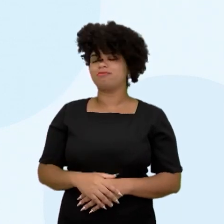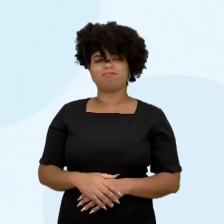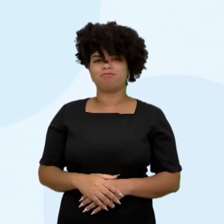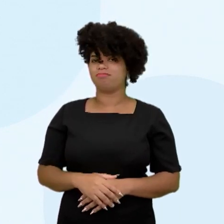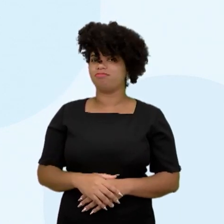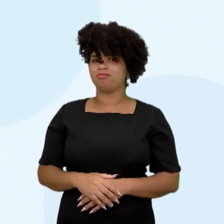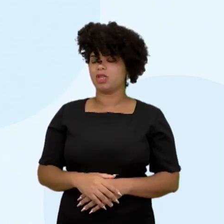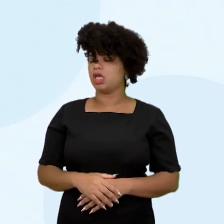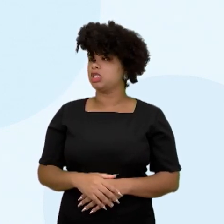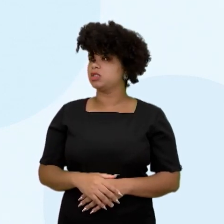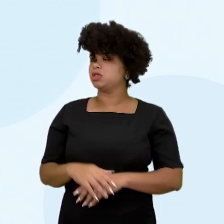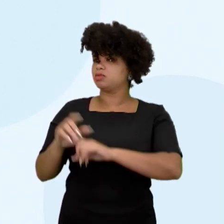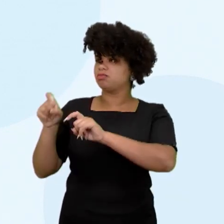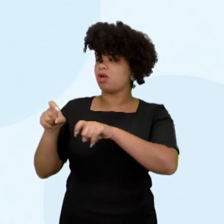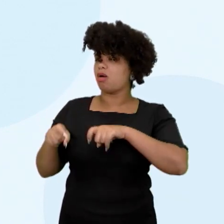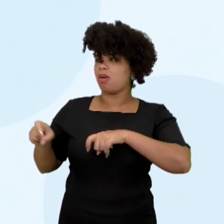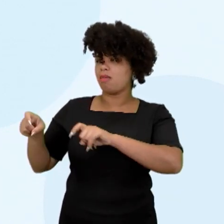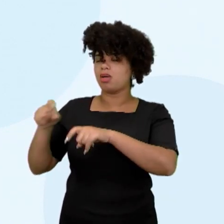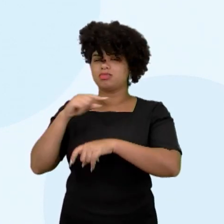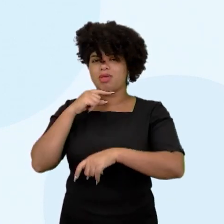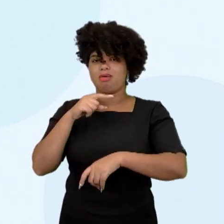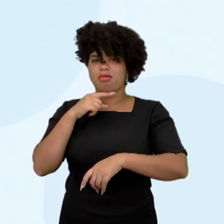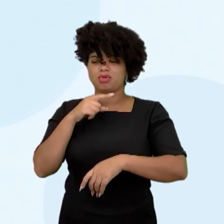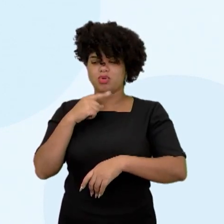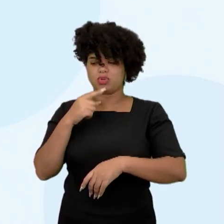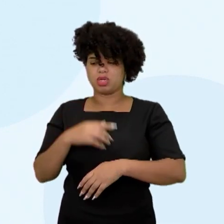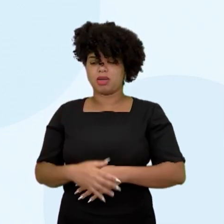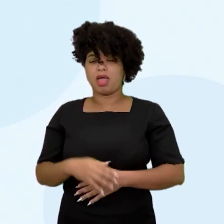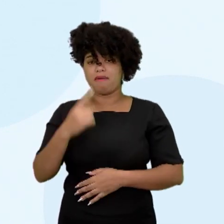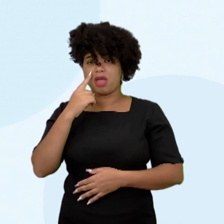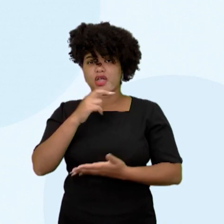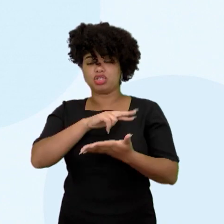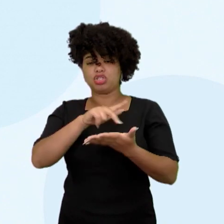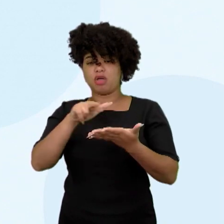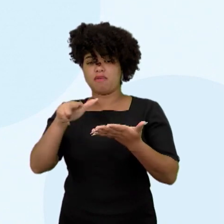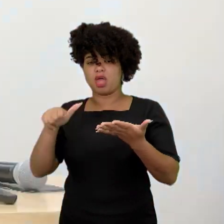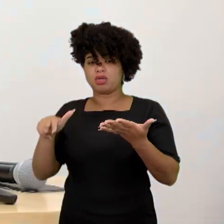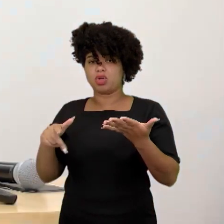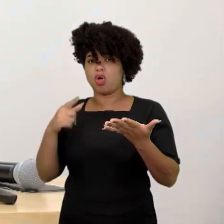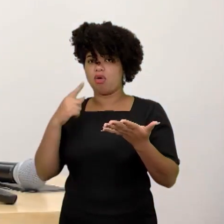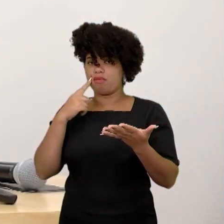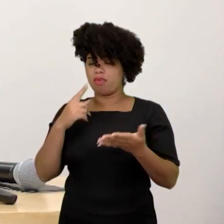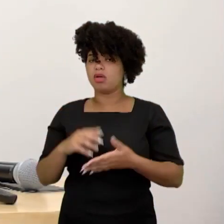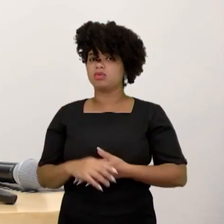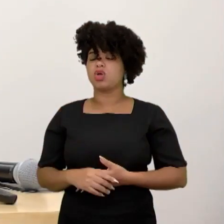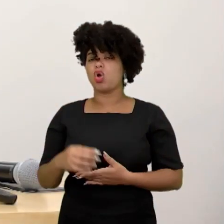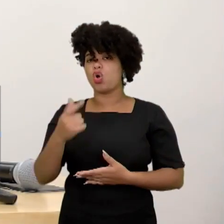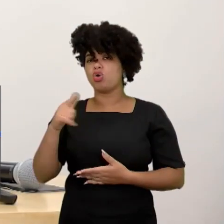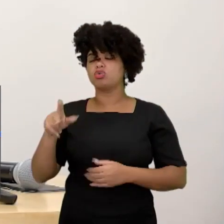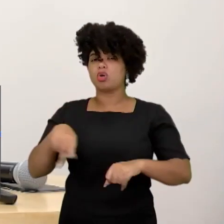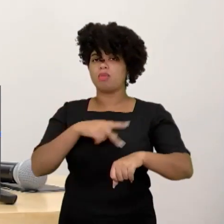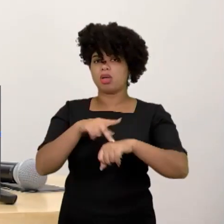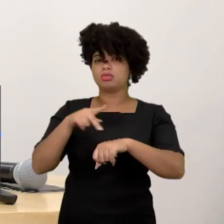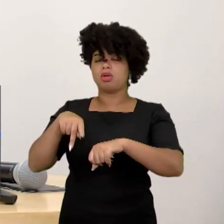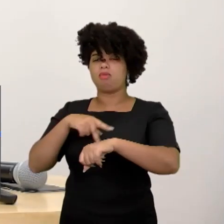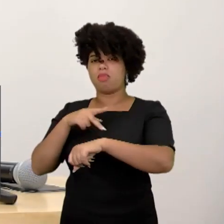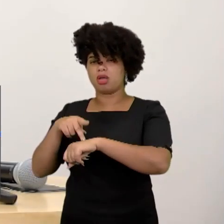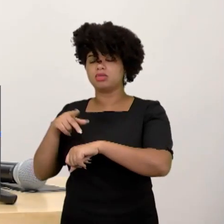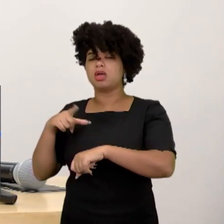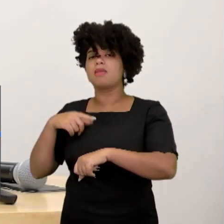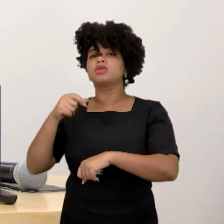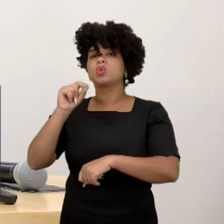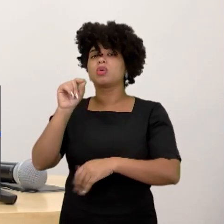áreas cultivadas. Então, esses países que têm menos de 5%, eles dependem de outros países e acabam